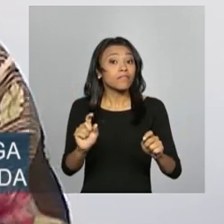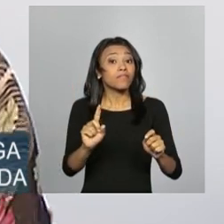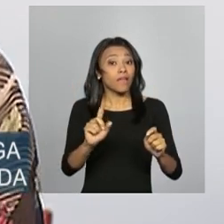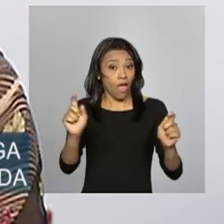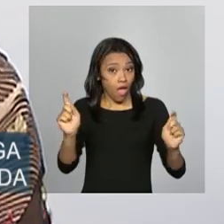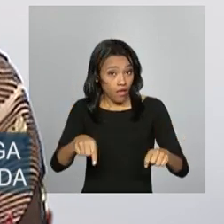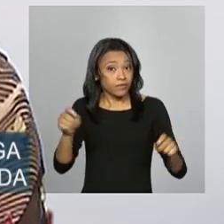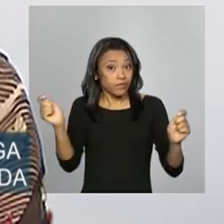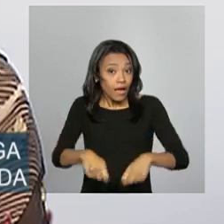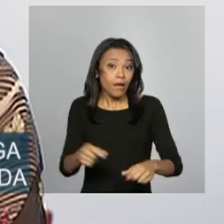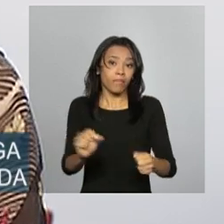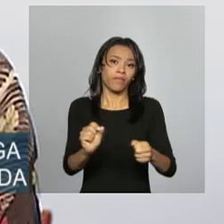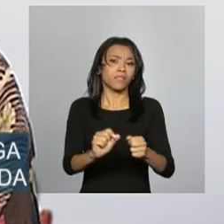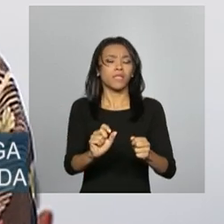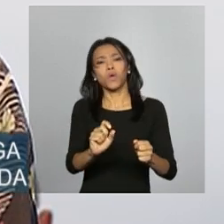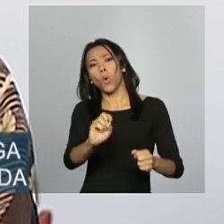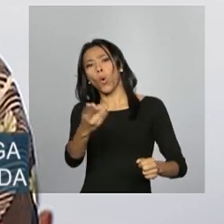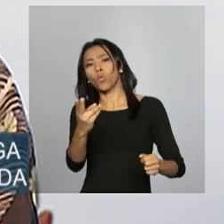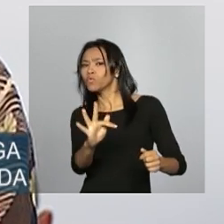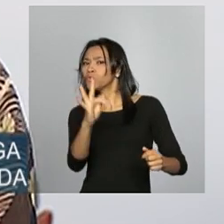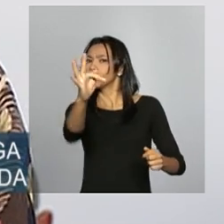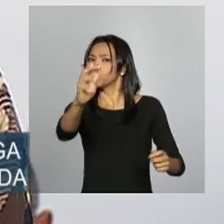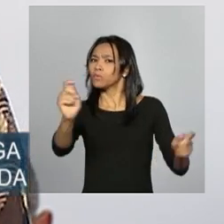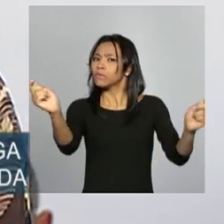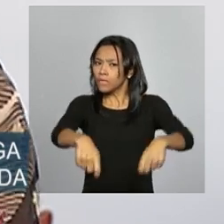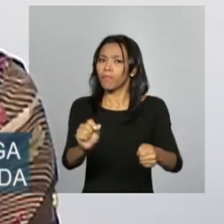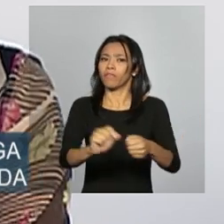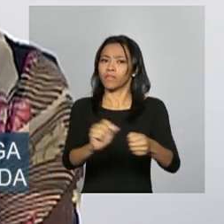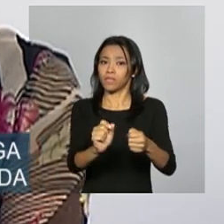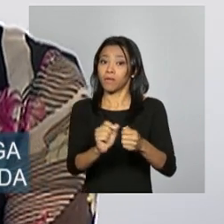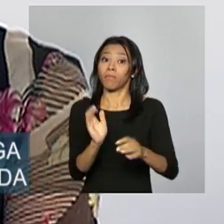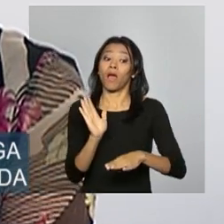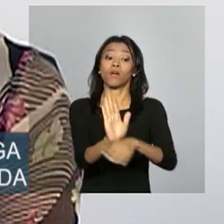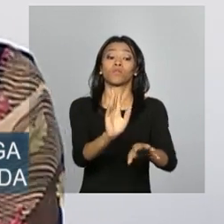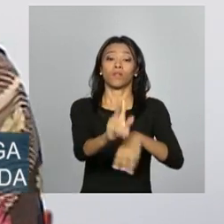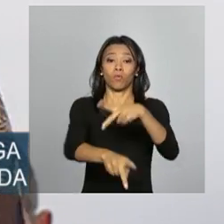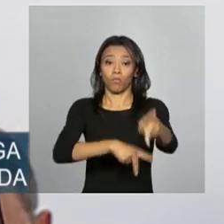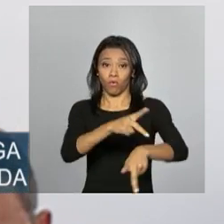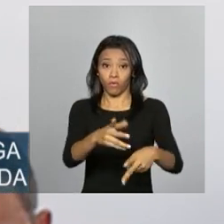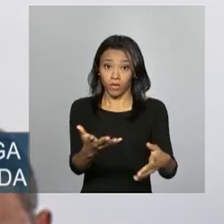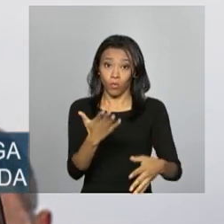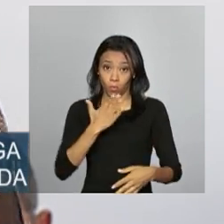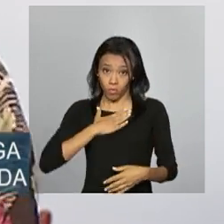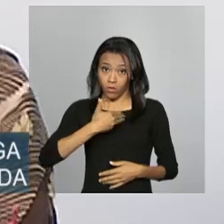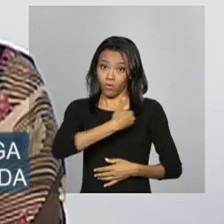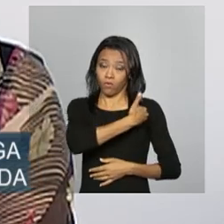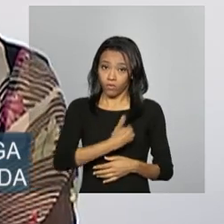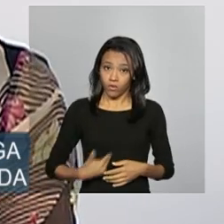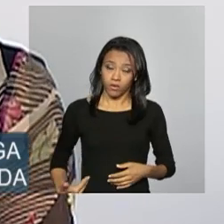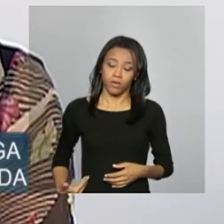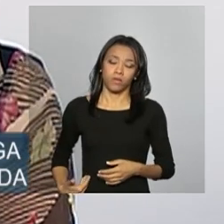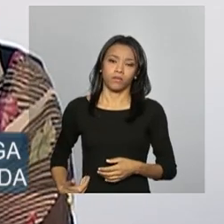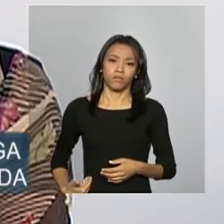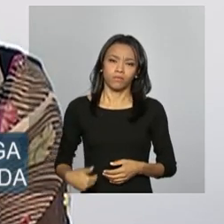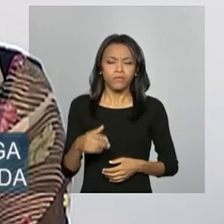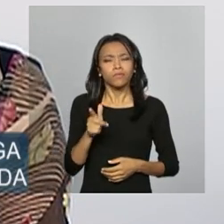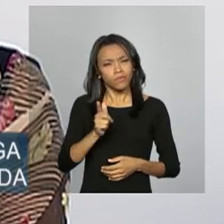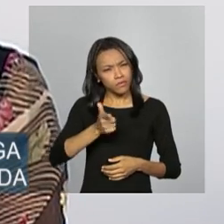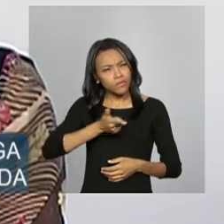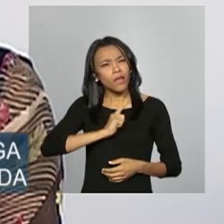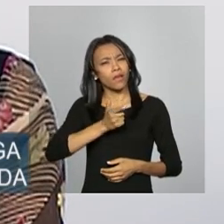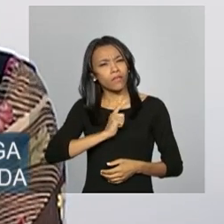será capaz de fazer pelo seu povo. O meu governo, ele teve de